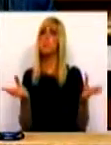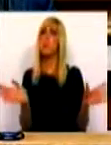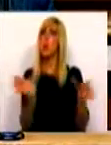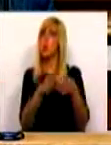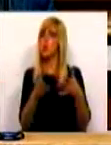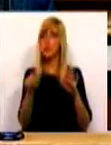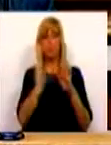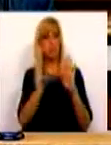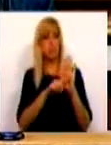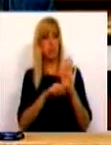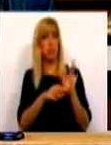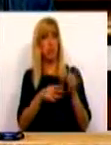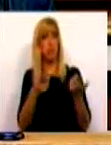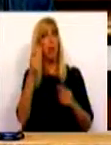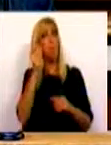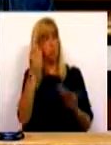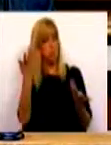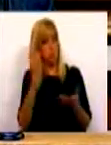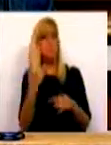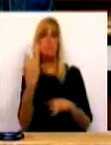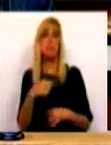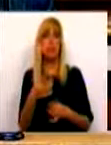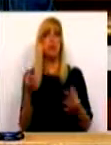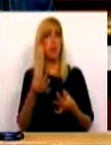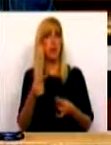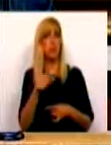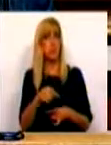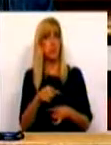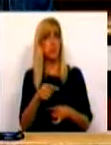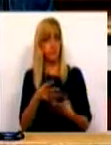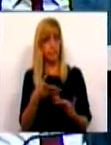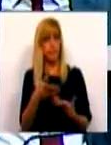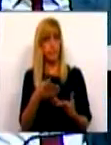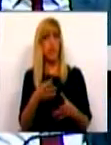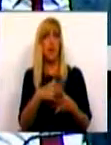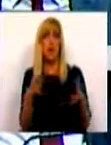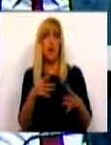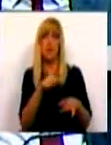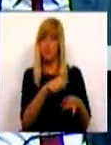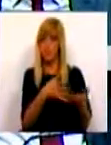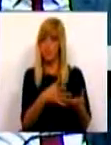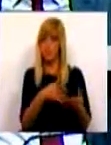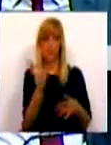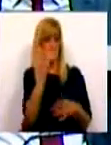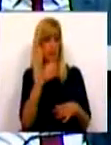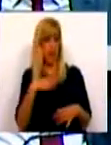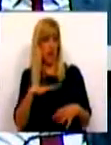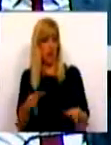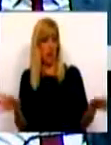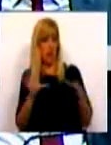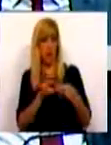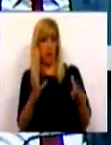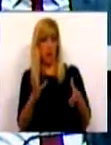medidas para as pensões que têm que ter esta dimensão. Ninguém quer estar associado